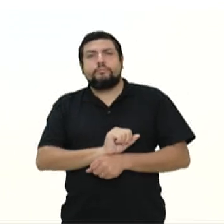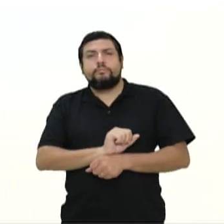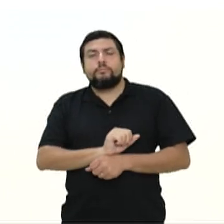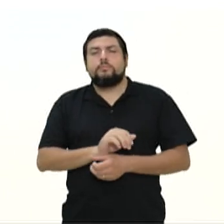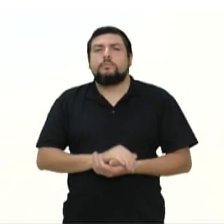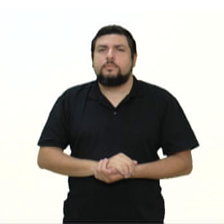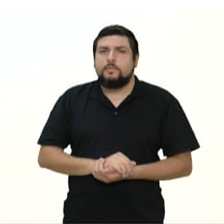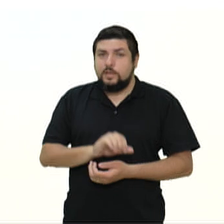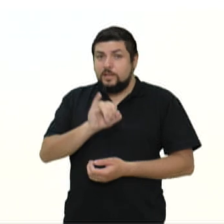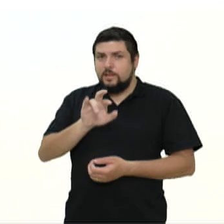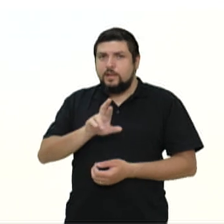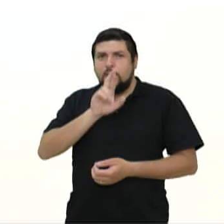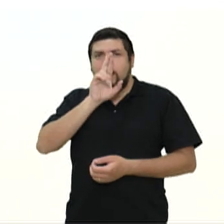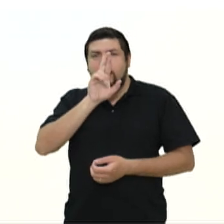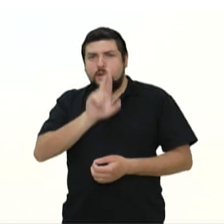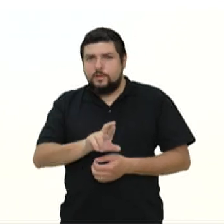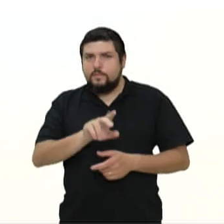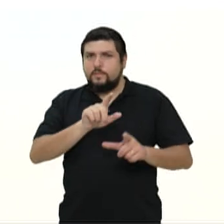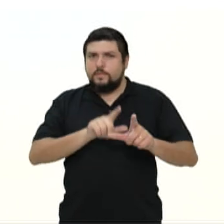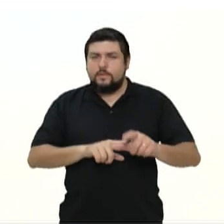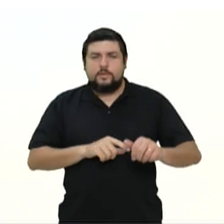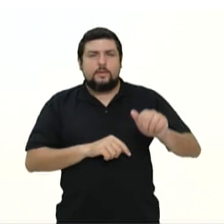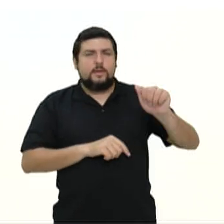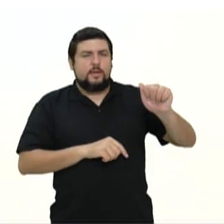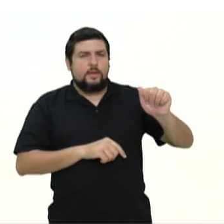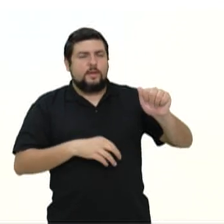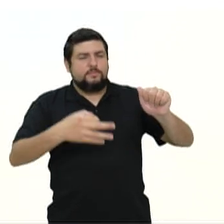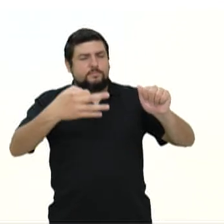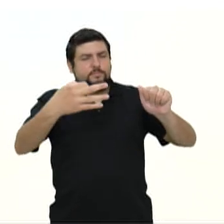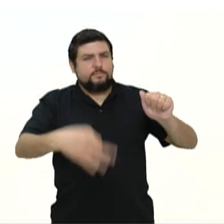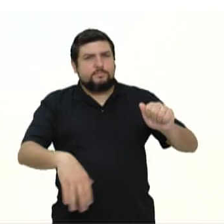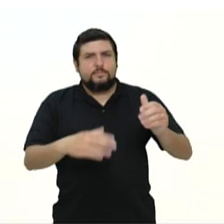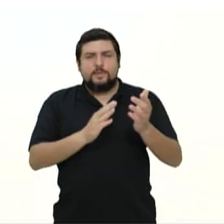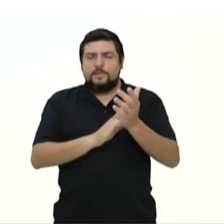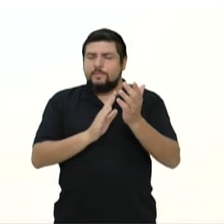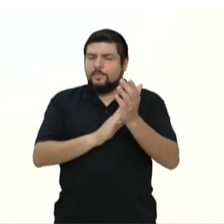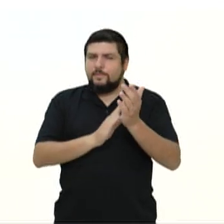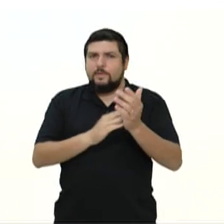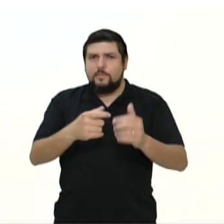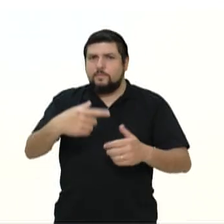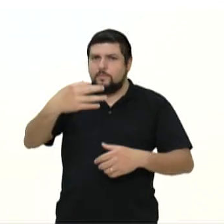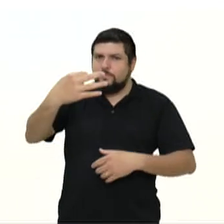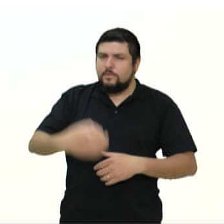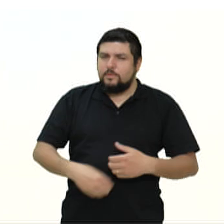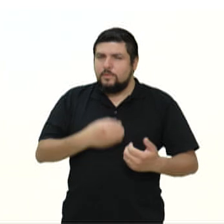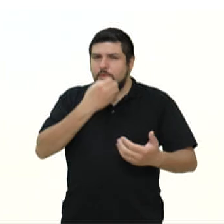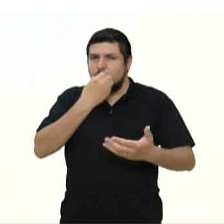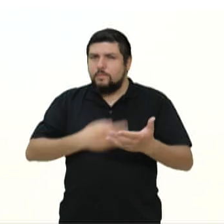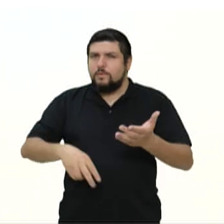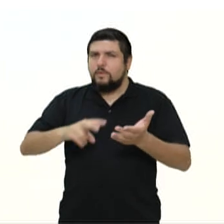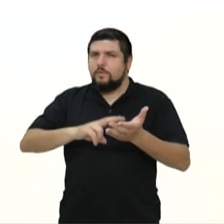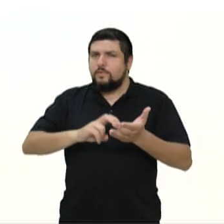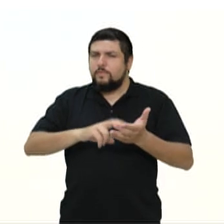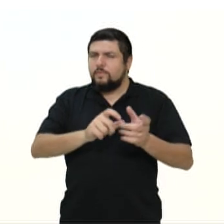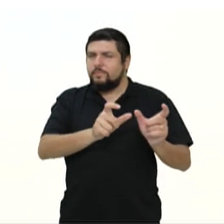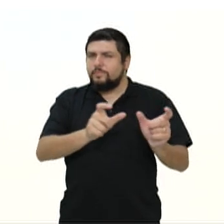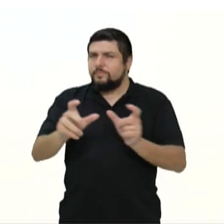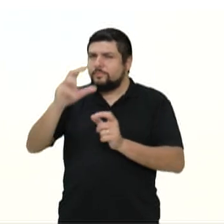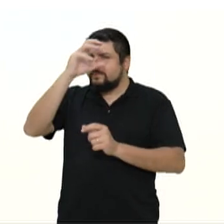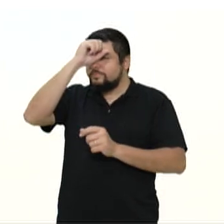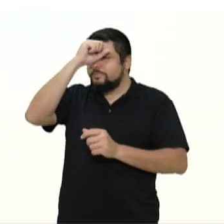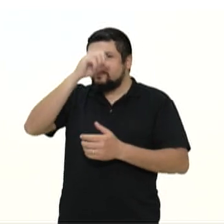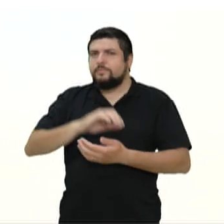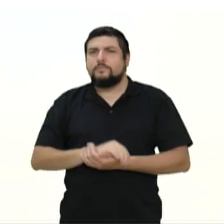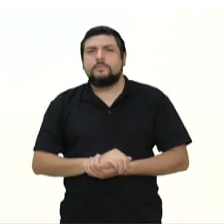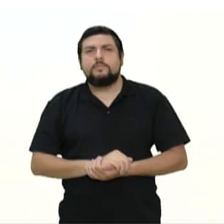você respondeu a letra A, alternativa A, parabéns, você já está com um bom vocabulário, não é mesmo? Vamos lá